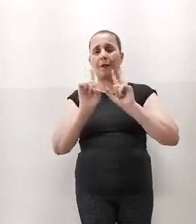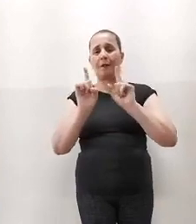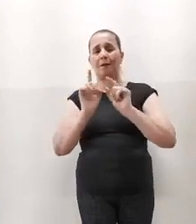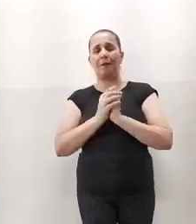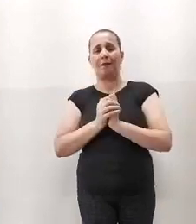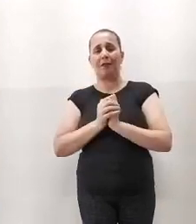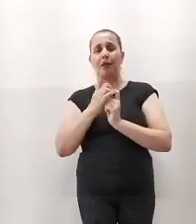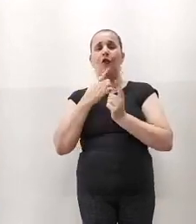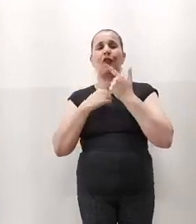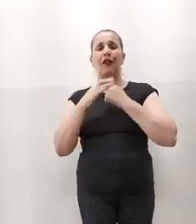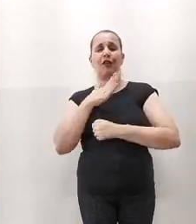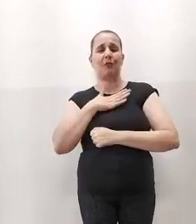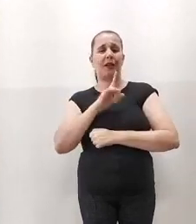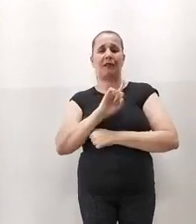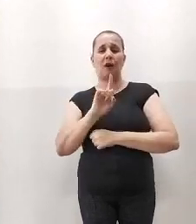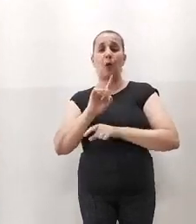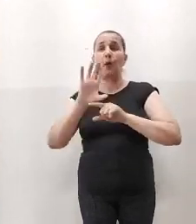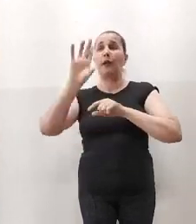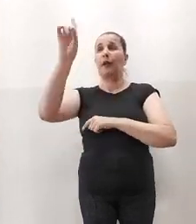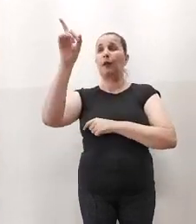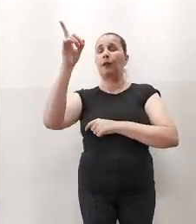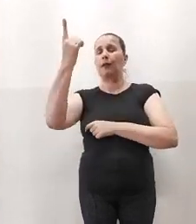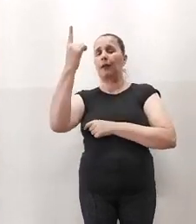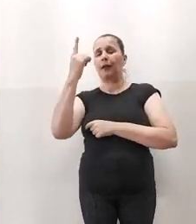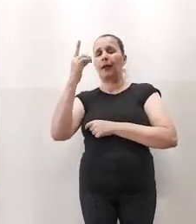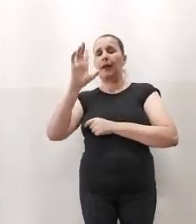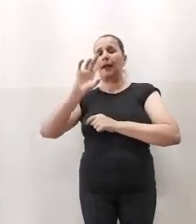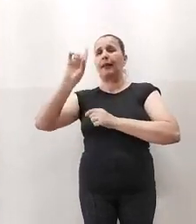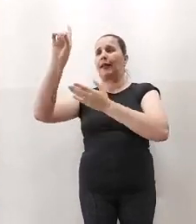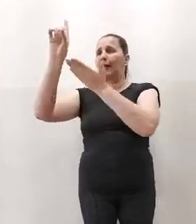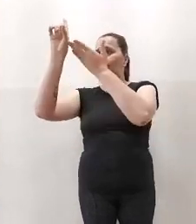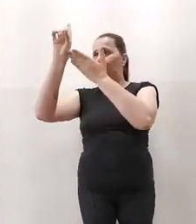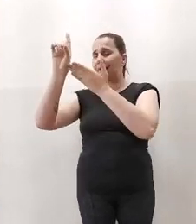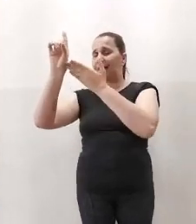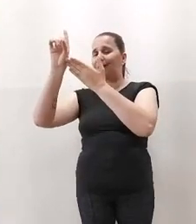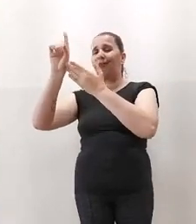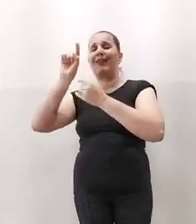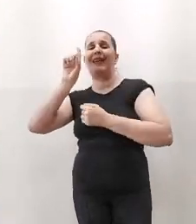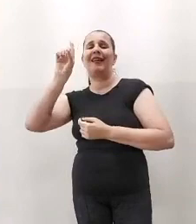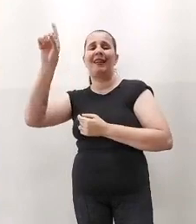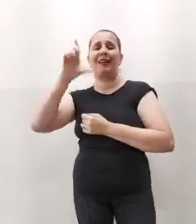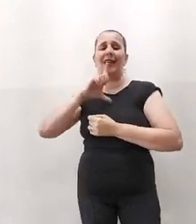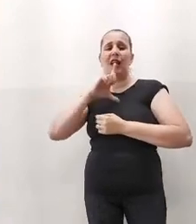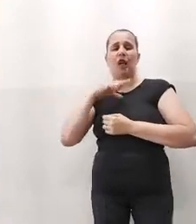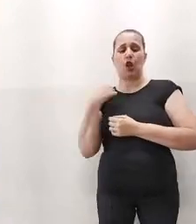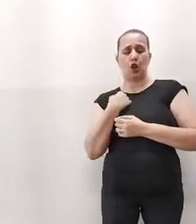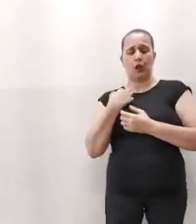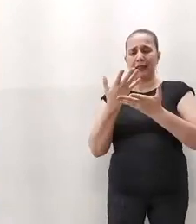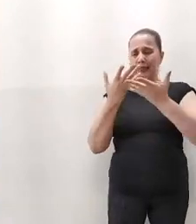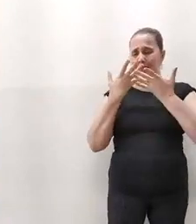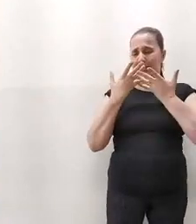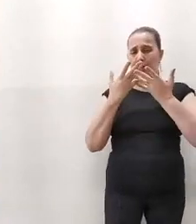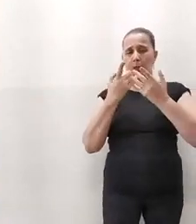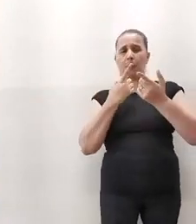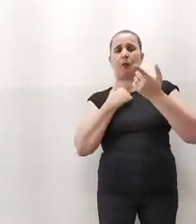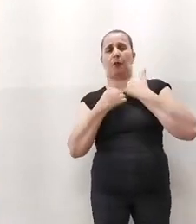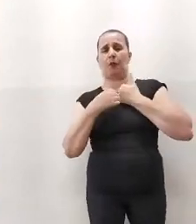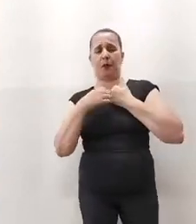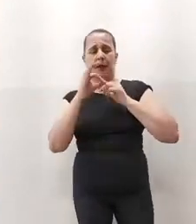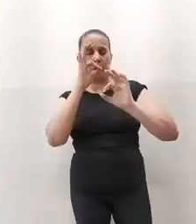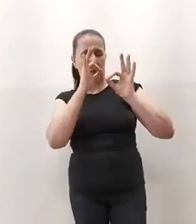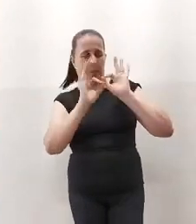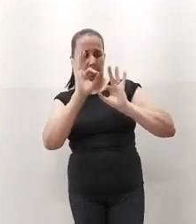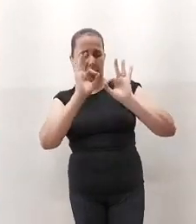queremos. Deus não é nosso Deus por aquilo que nós determinamos ou estabelecemos ou achamos.